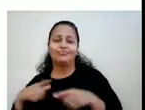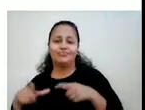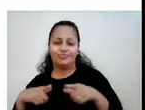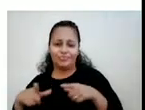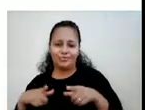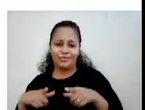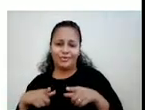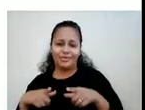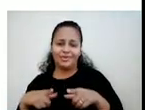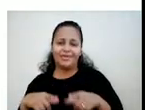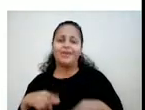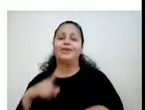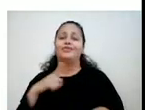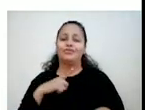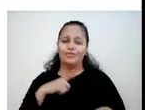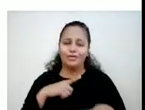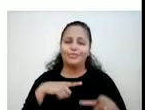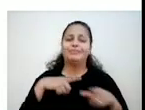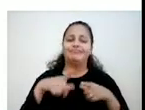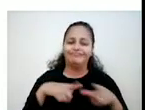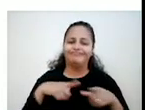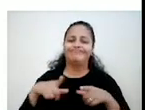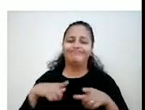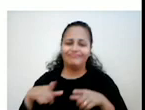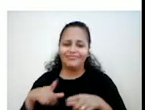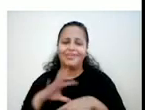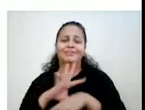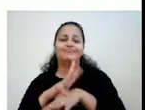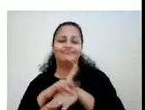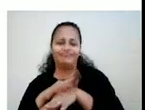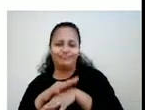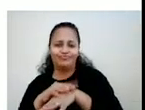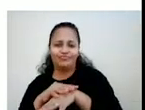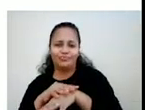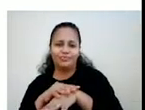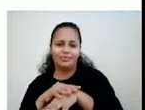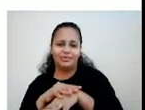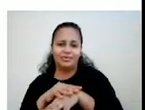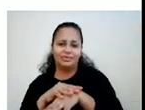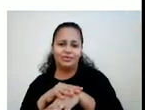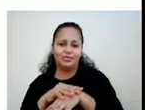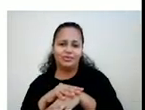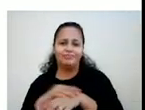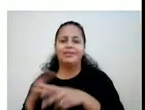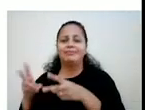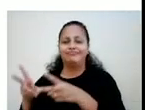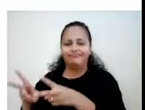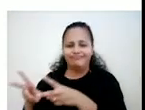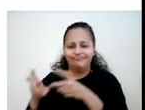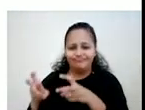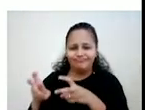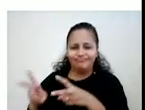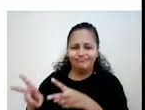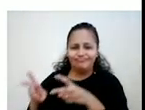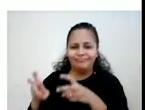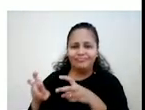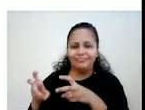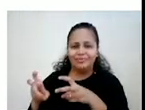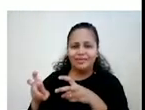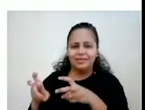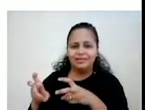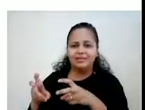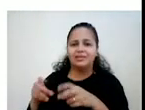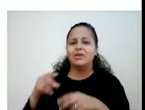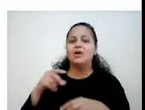continuavam a trabalhar para não perder o emprego. Trabalhavam doentes. Essa situação de superexploração levou os operários